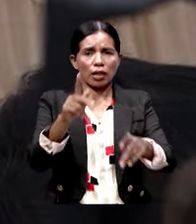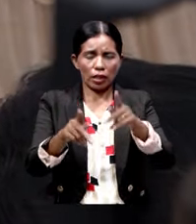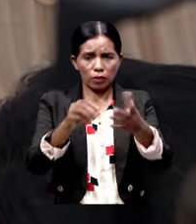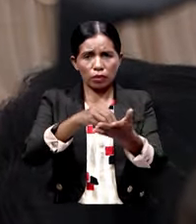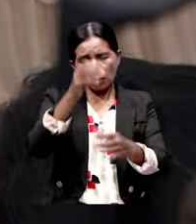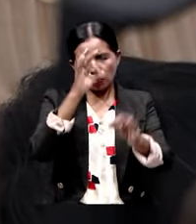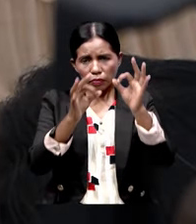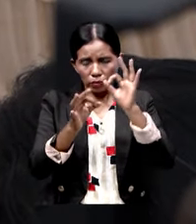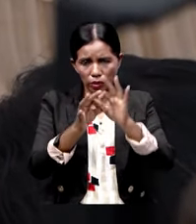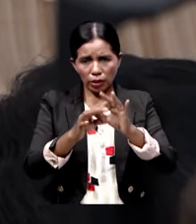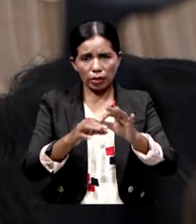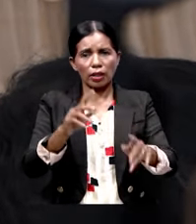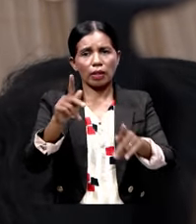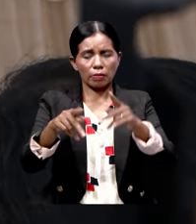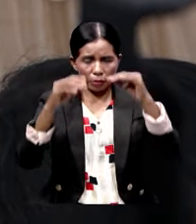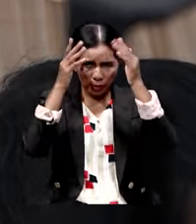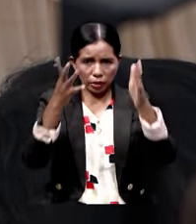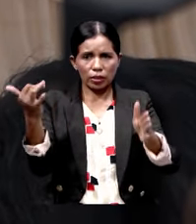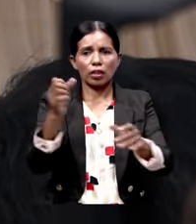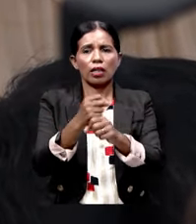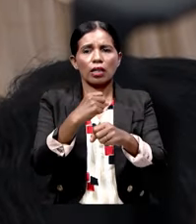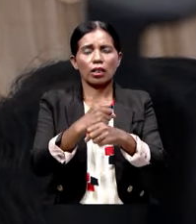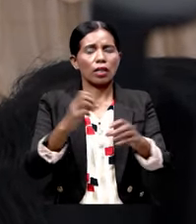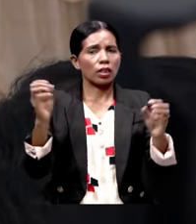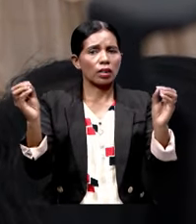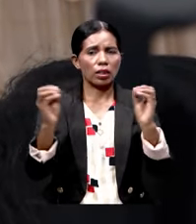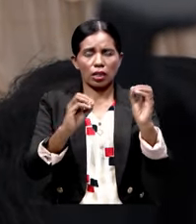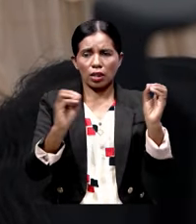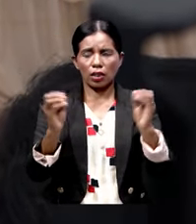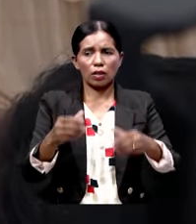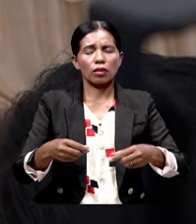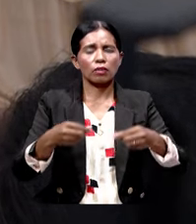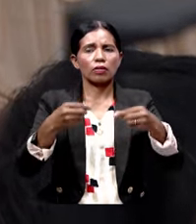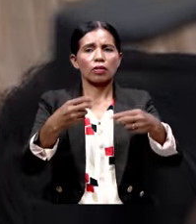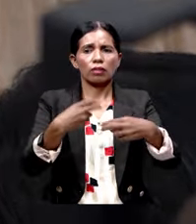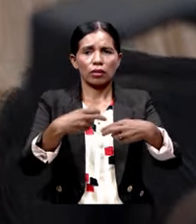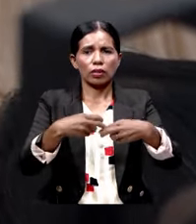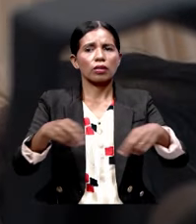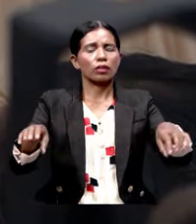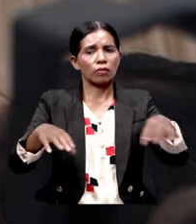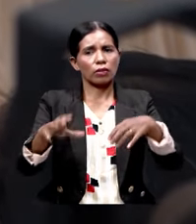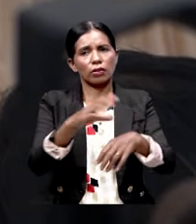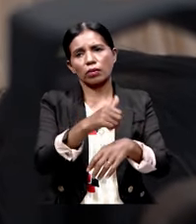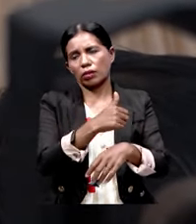o professor Sira Halo Nené lá prejudica o serviço que o interesse terceiro.